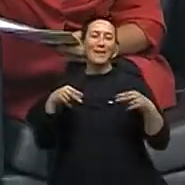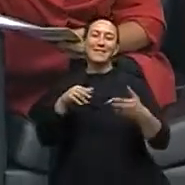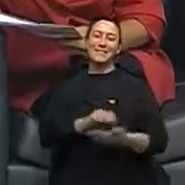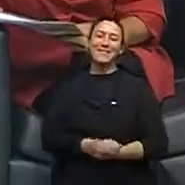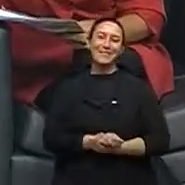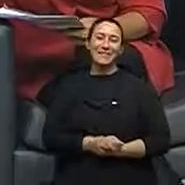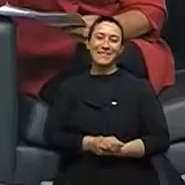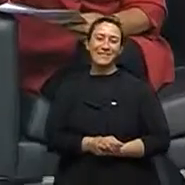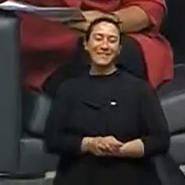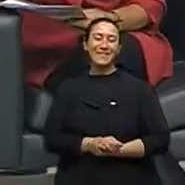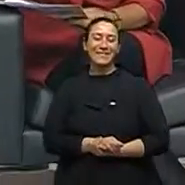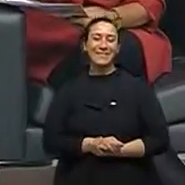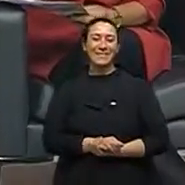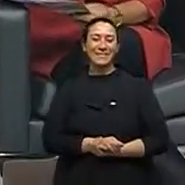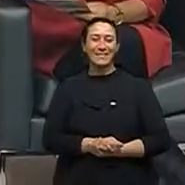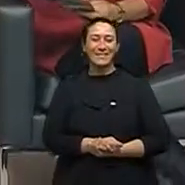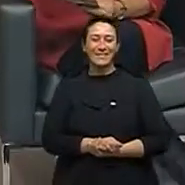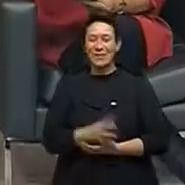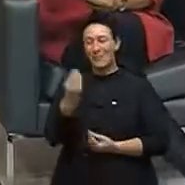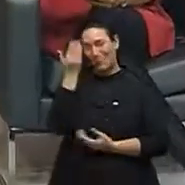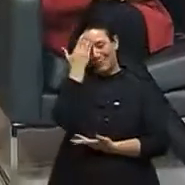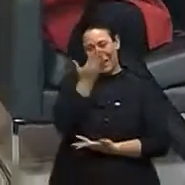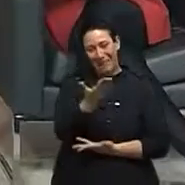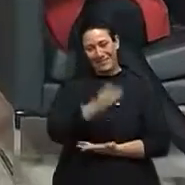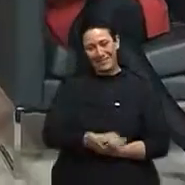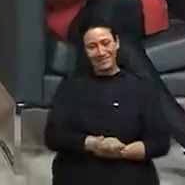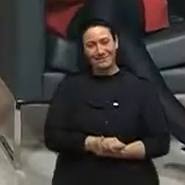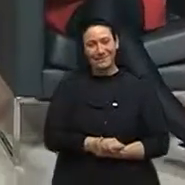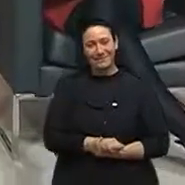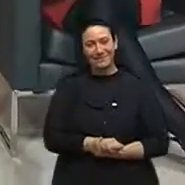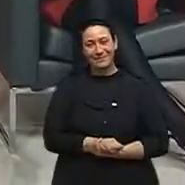Helena beijo vocês Muito Obrigada